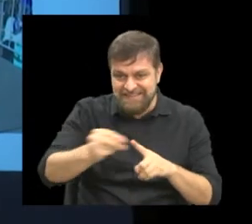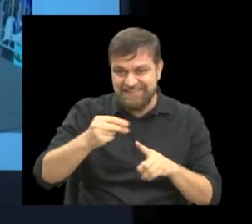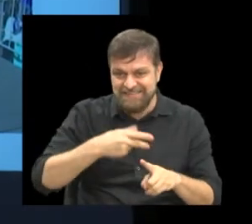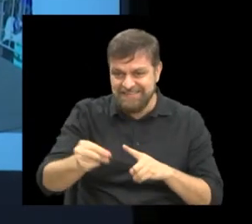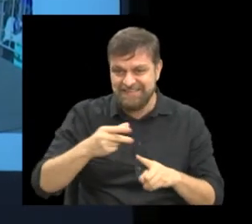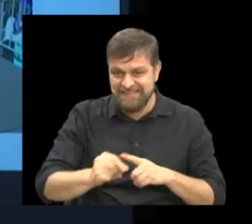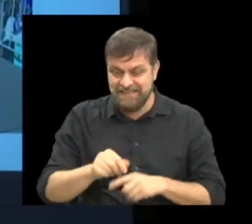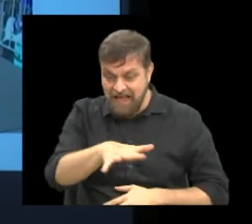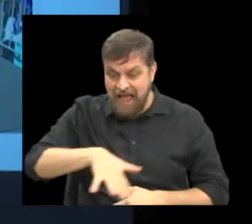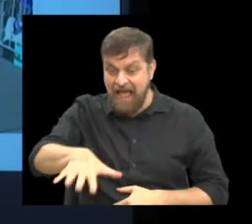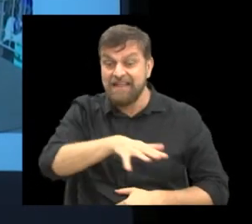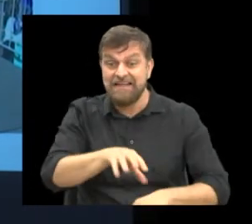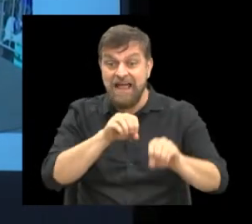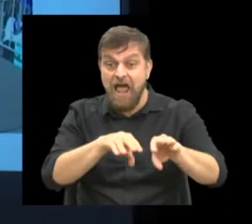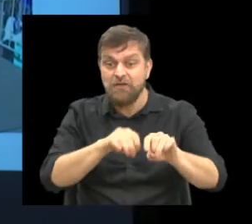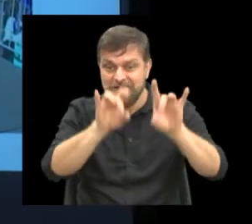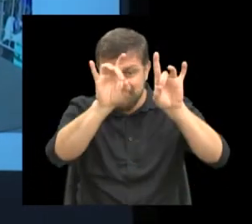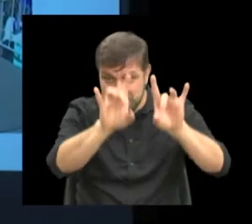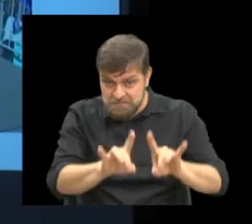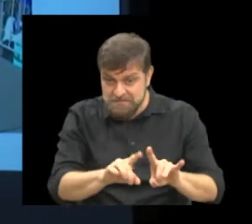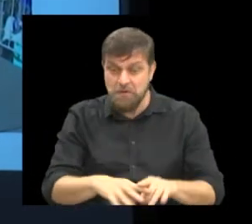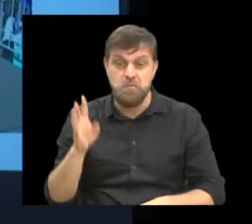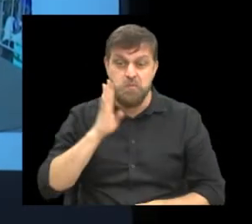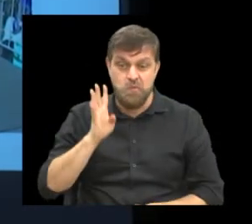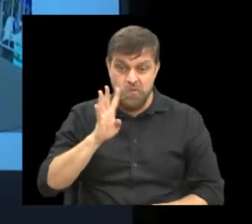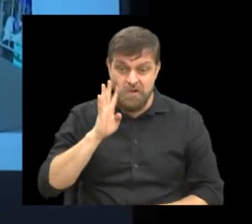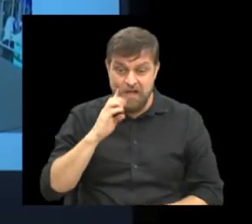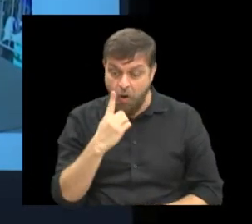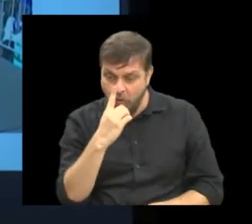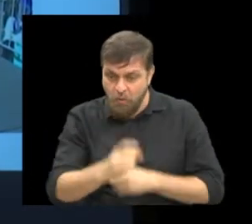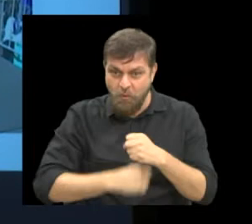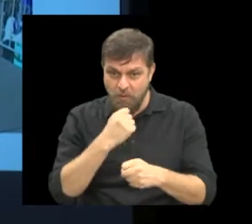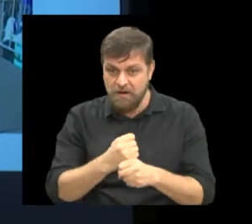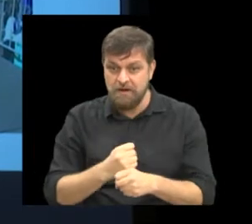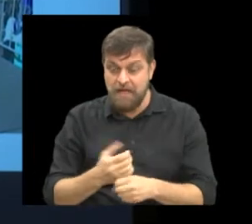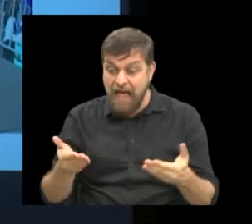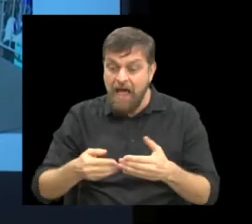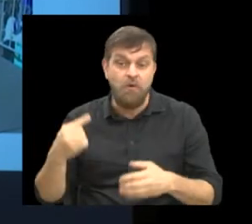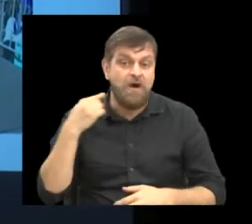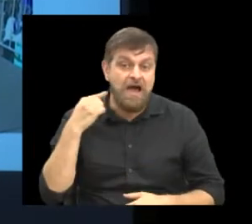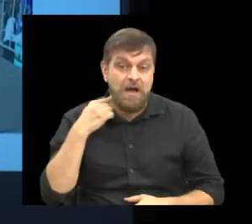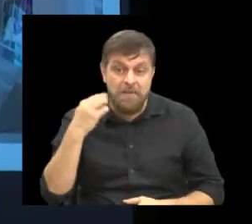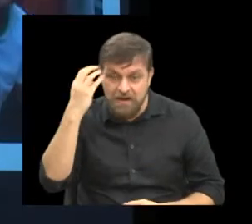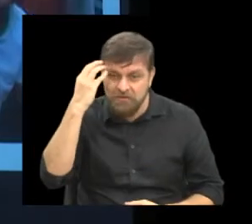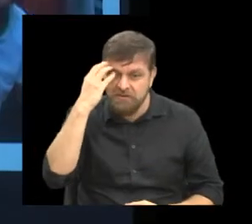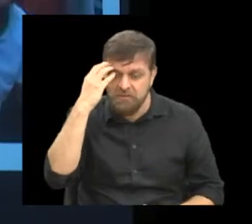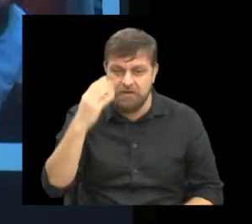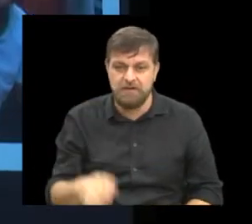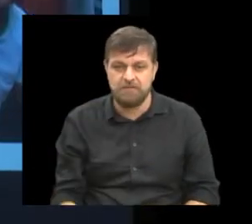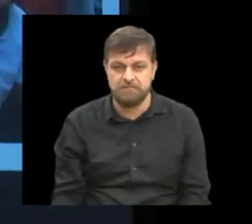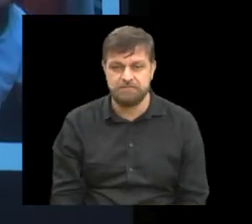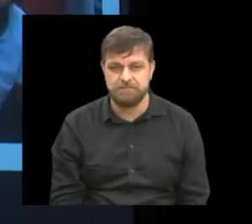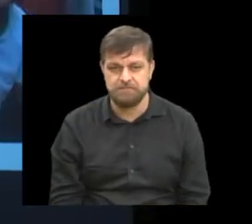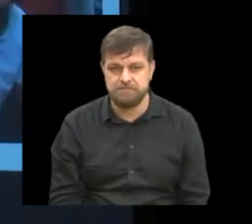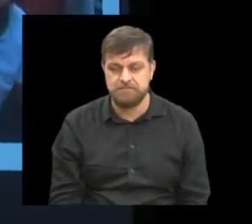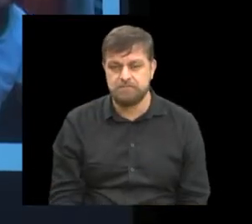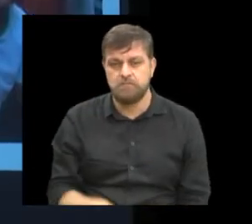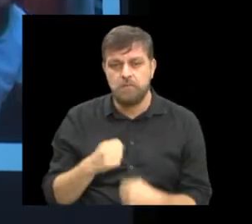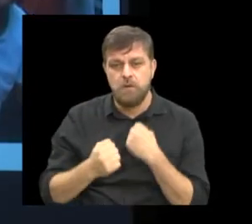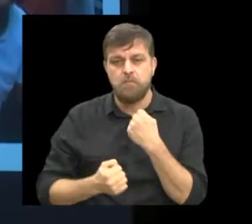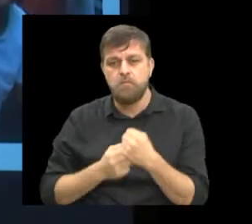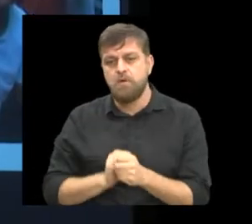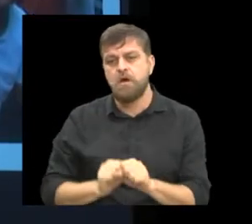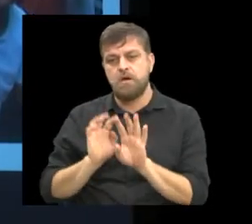classe da educação especial, e é muito legal mesmo. Acontece uma vez por ano e agora em maio, lá no Taquaral. A caminhada,